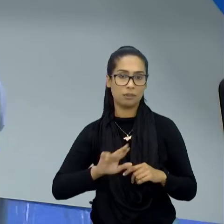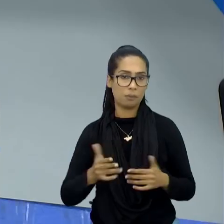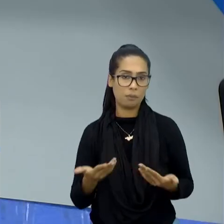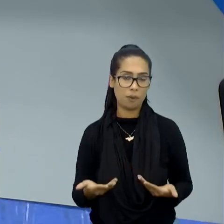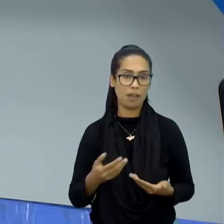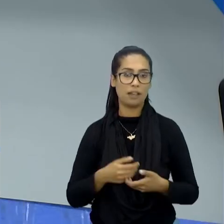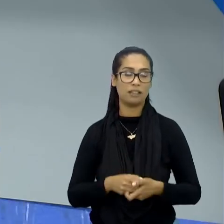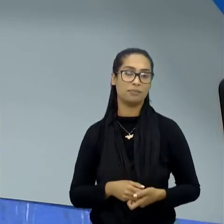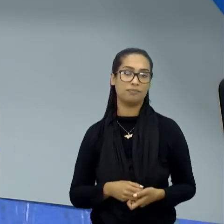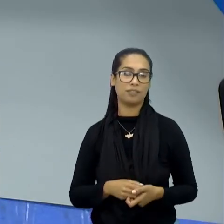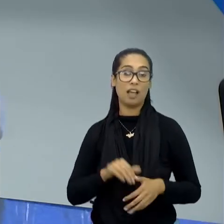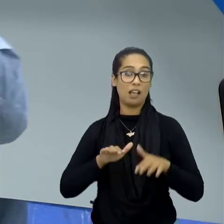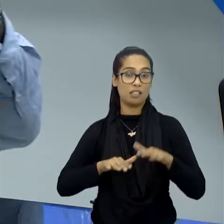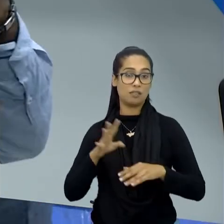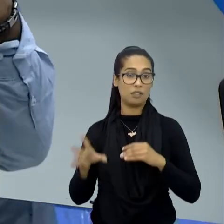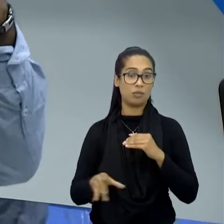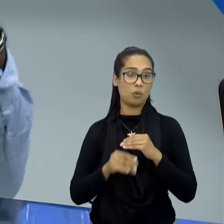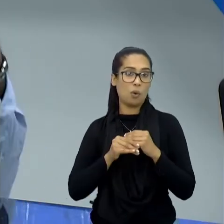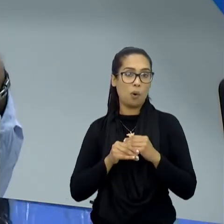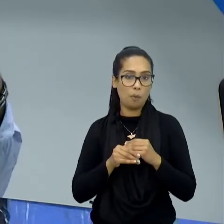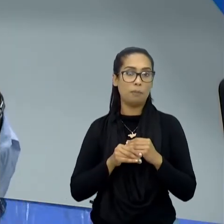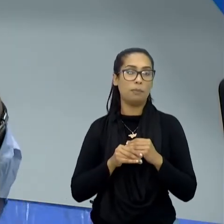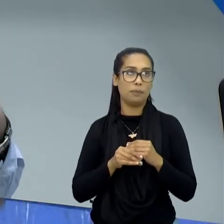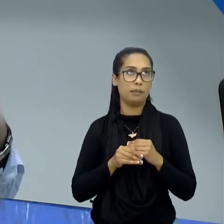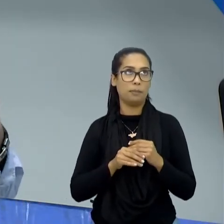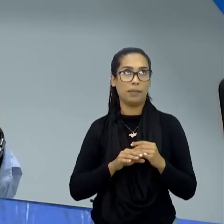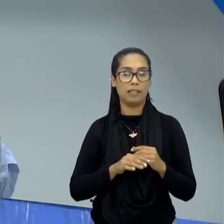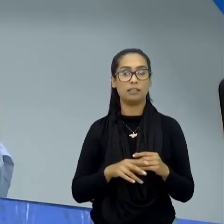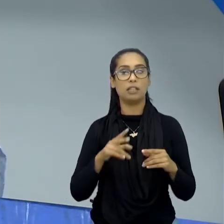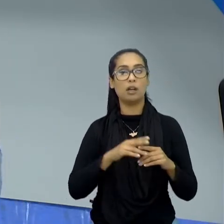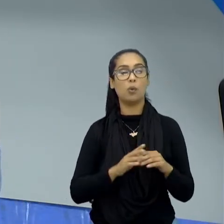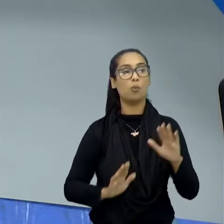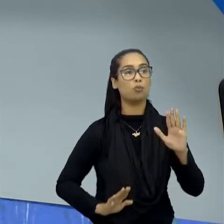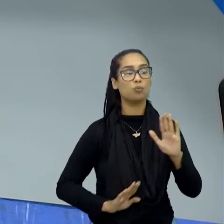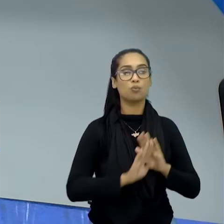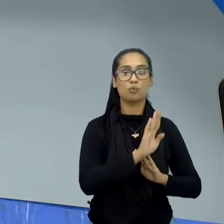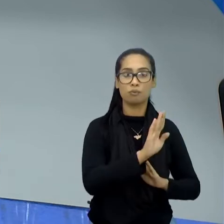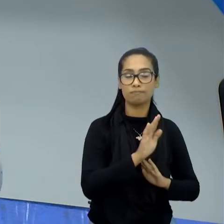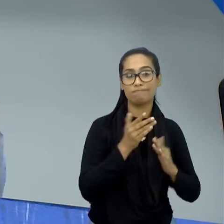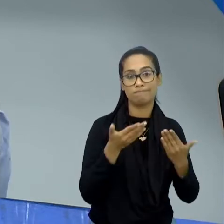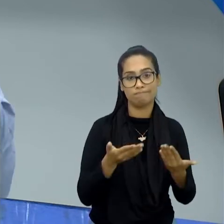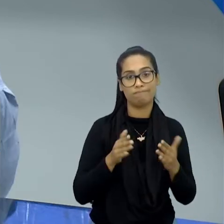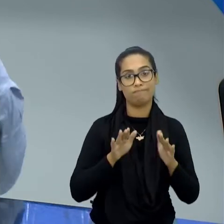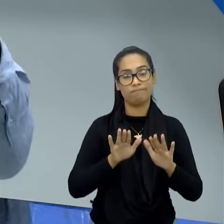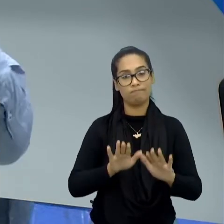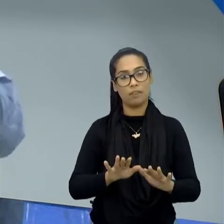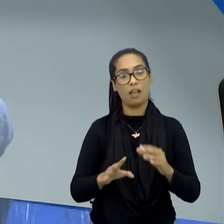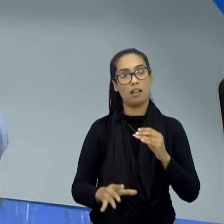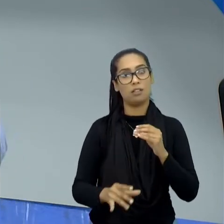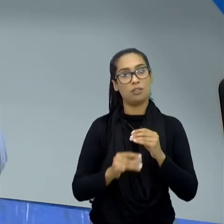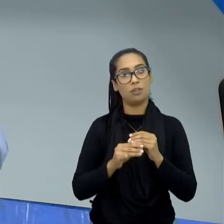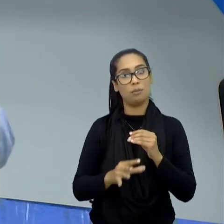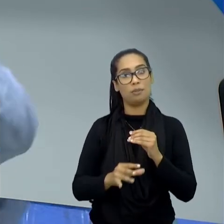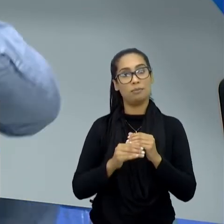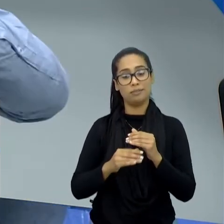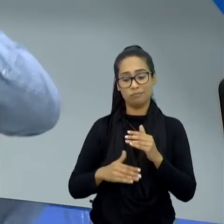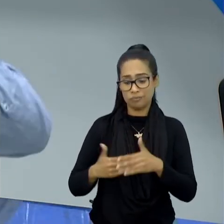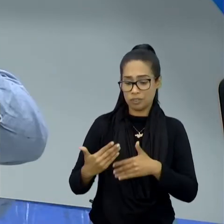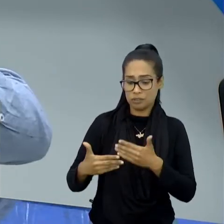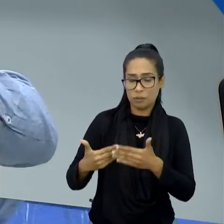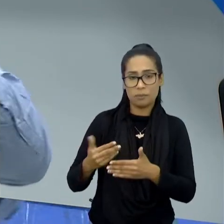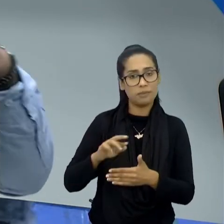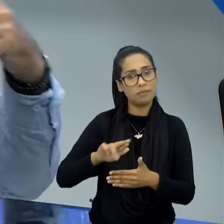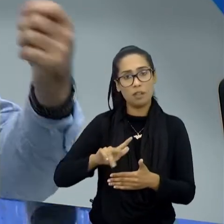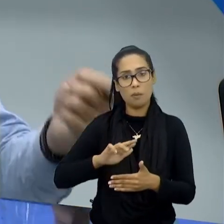um componente de progresso, mas com elementos não necessariamente progressistas.